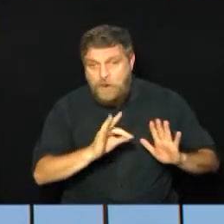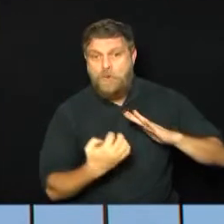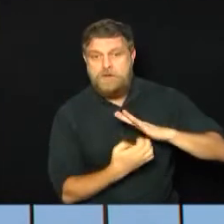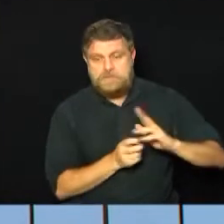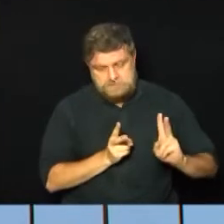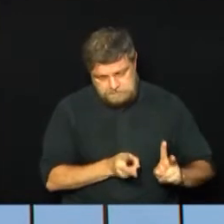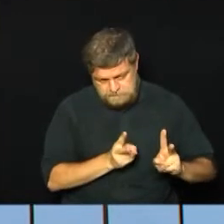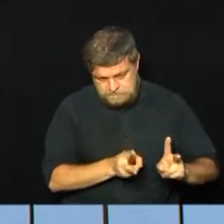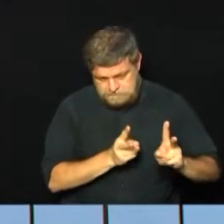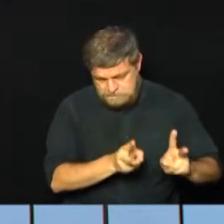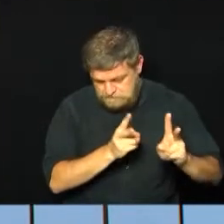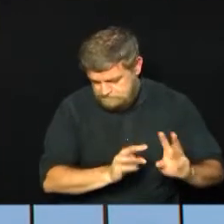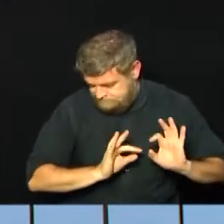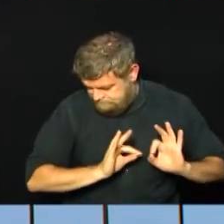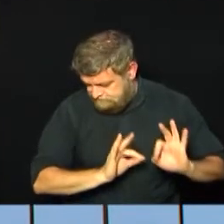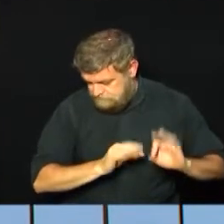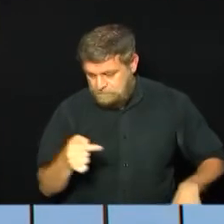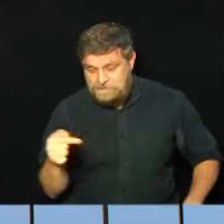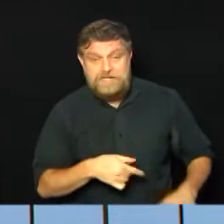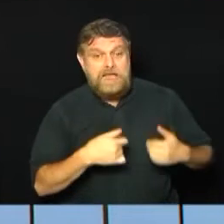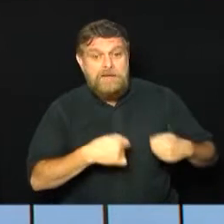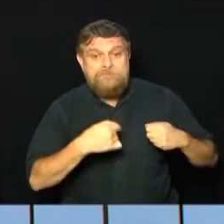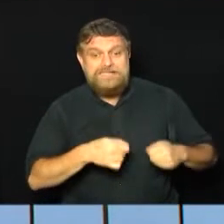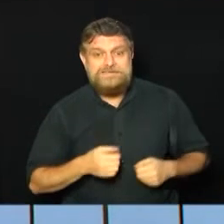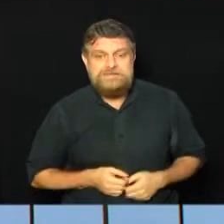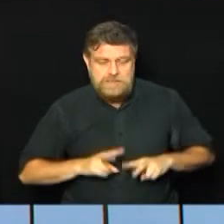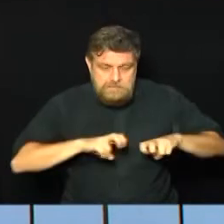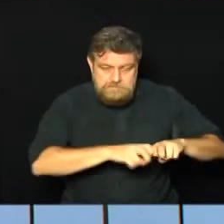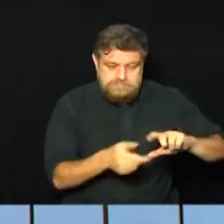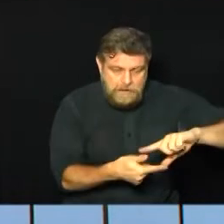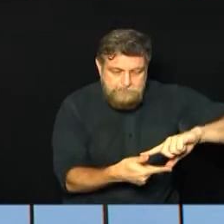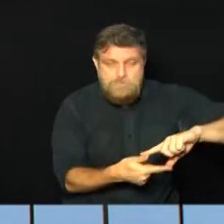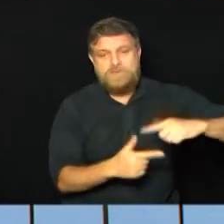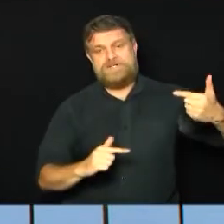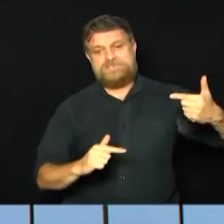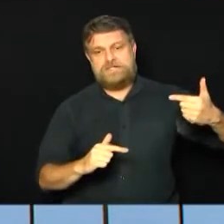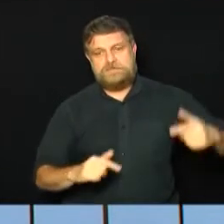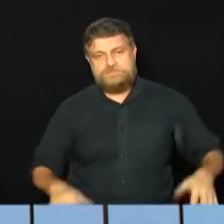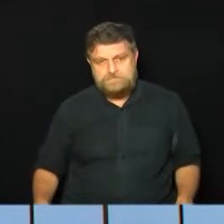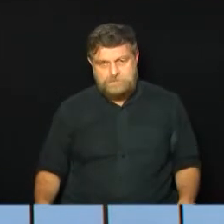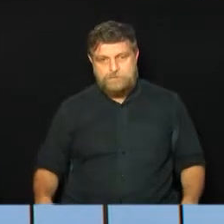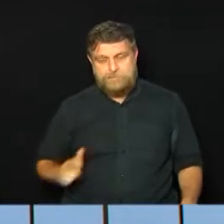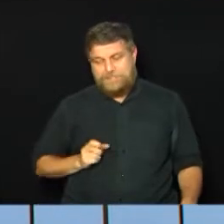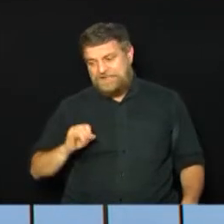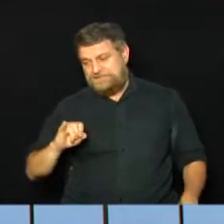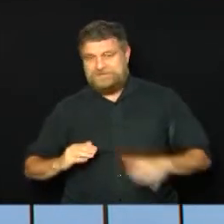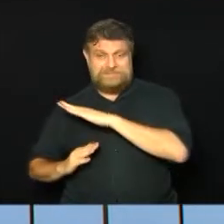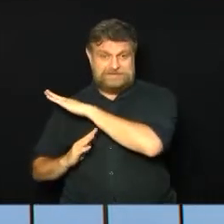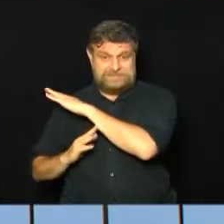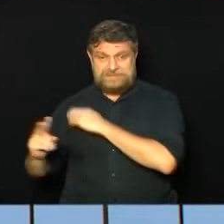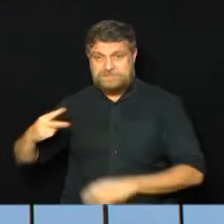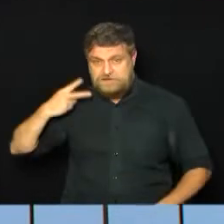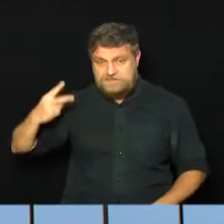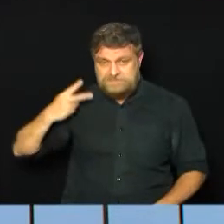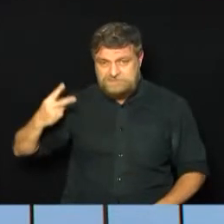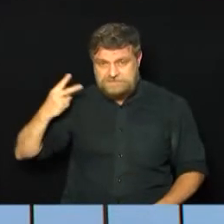continuar sendo uma excelente empresa, mas ela precisa atualizar, ela precisa modernizar. E isso, se o legislativo